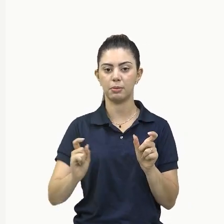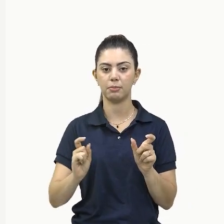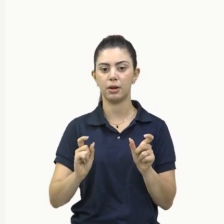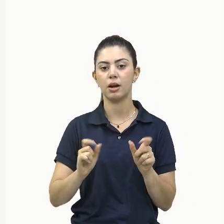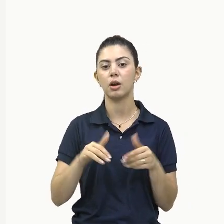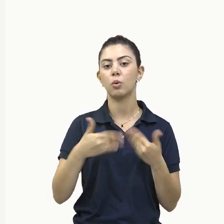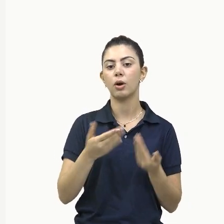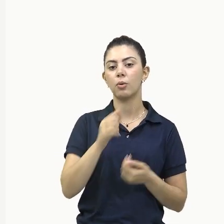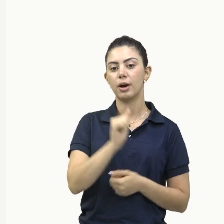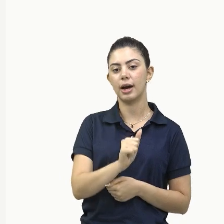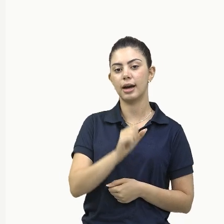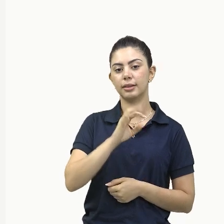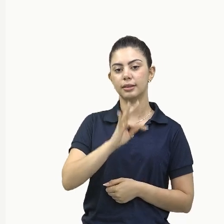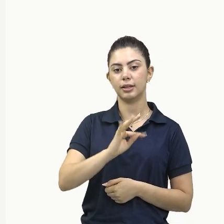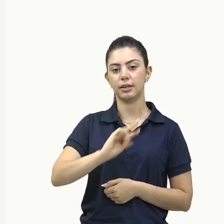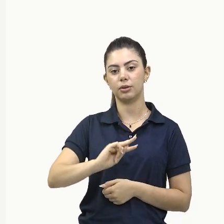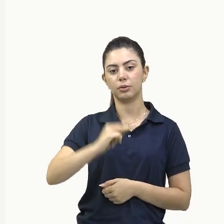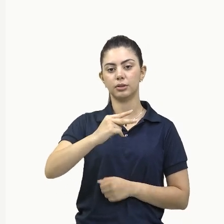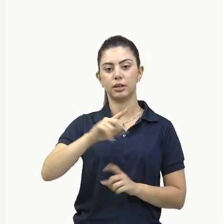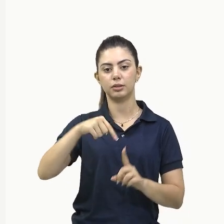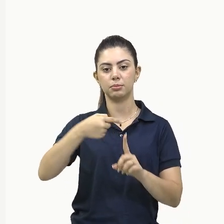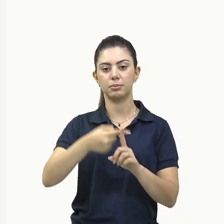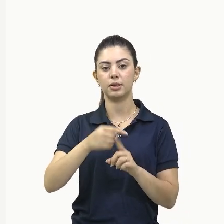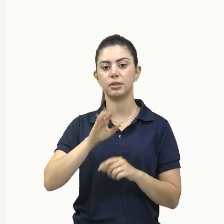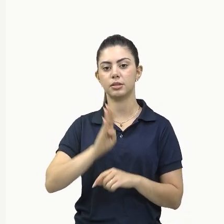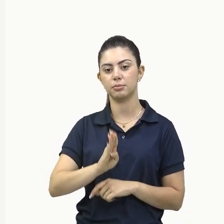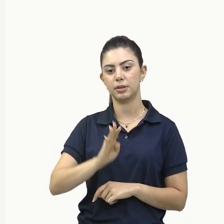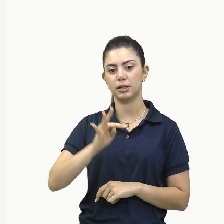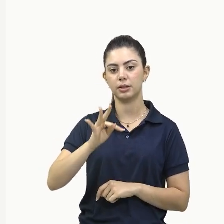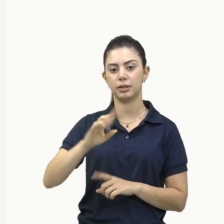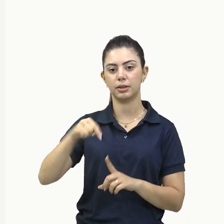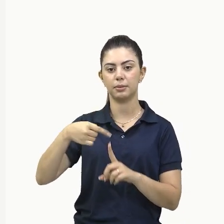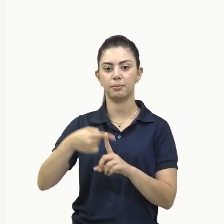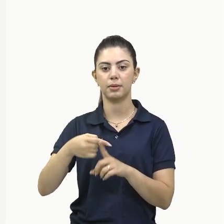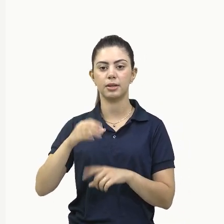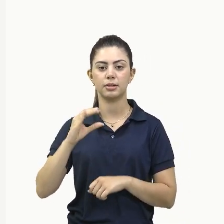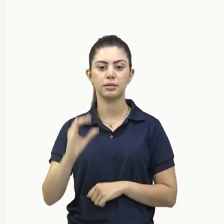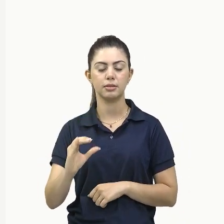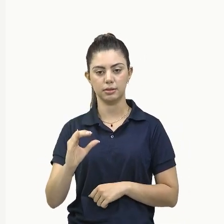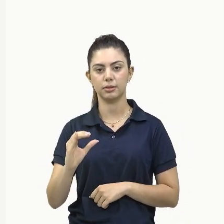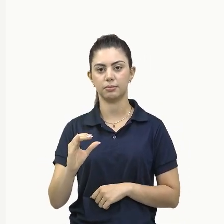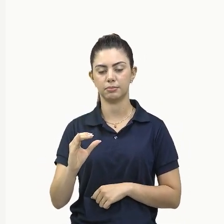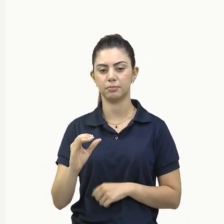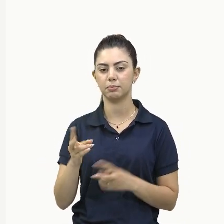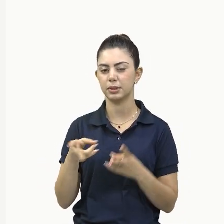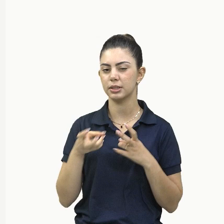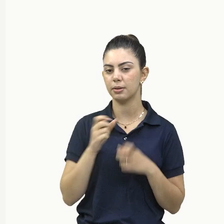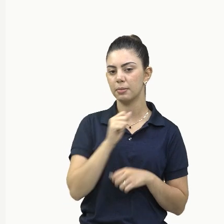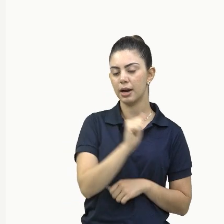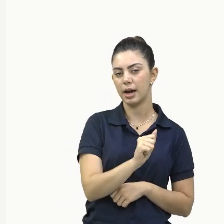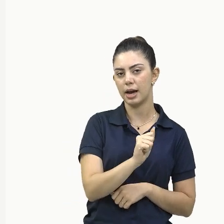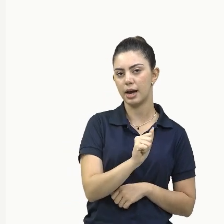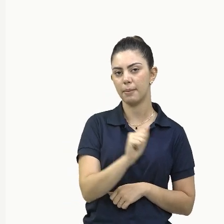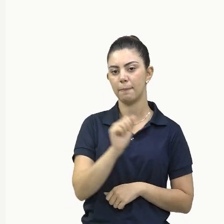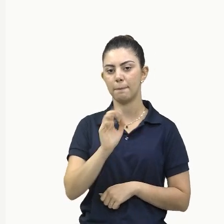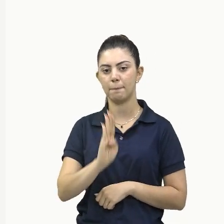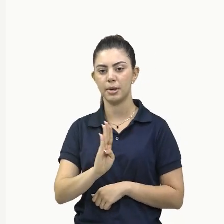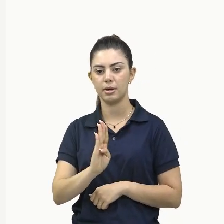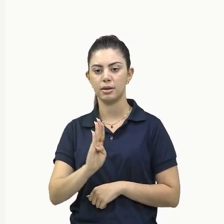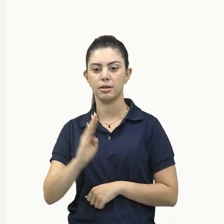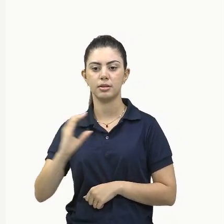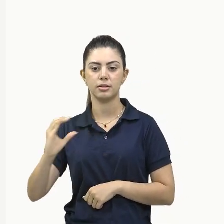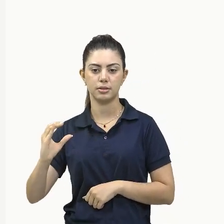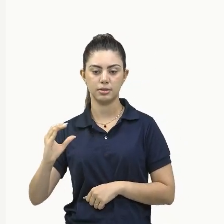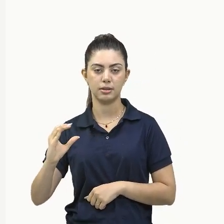C. Pessoal, esse A, esse B e esse C são coeficientes numéricos, ou